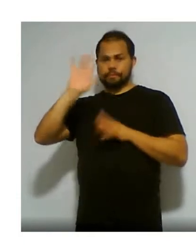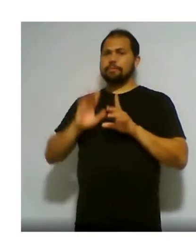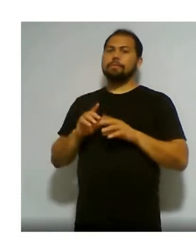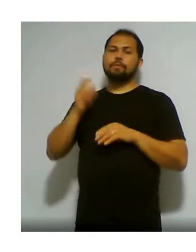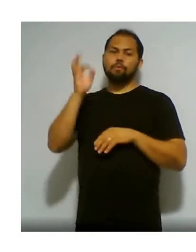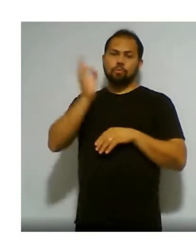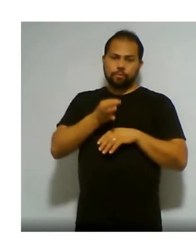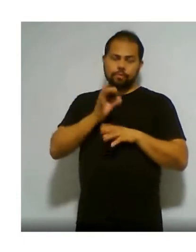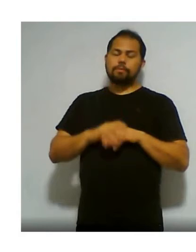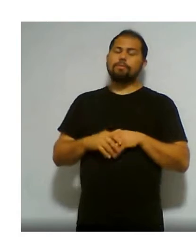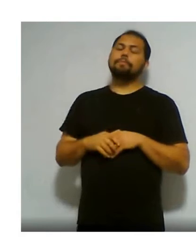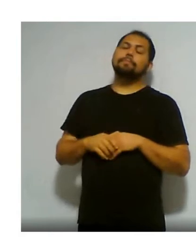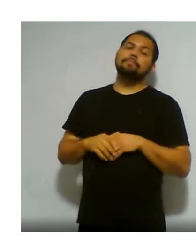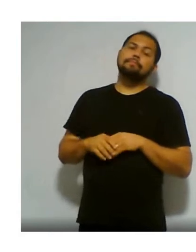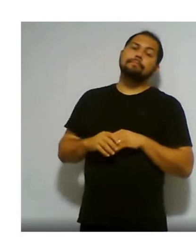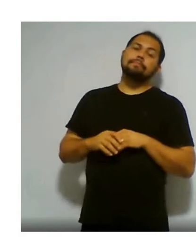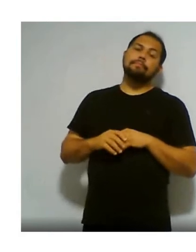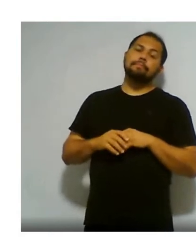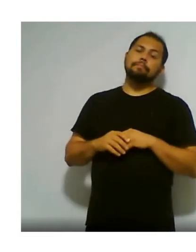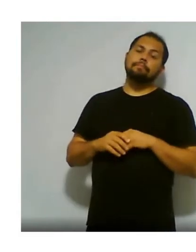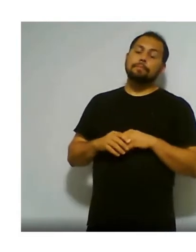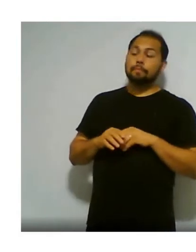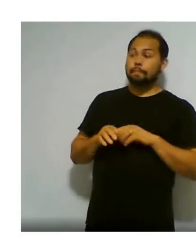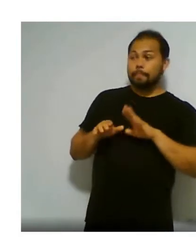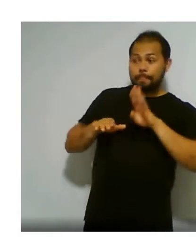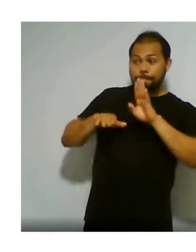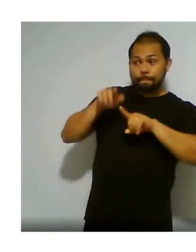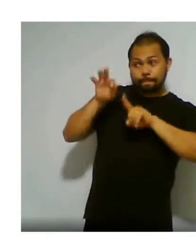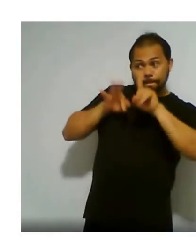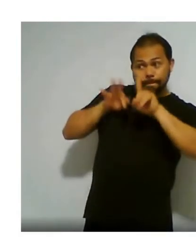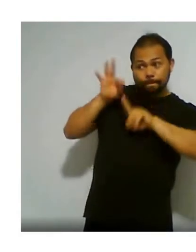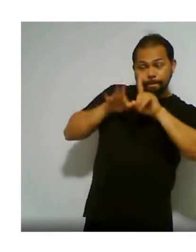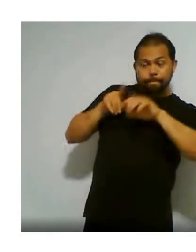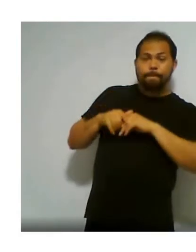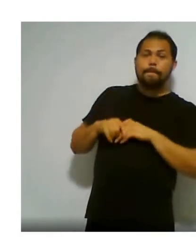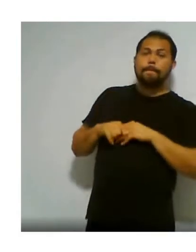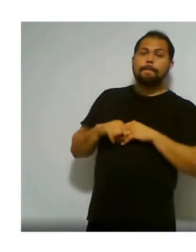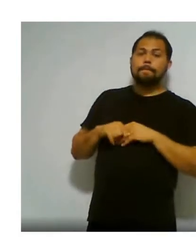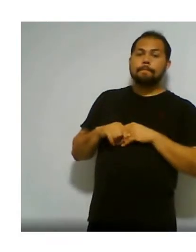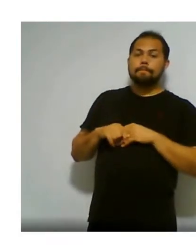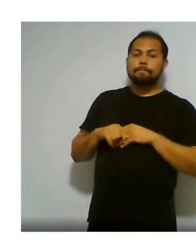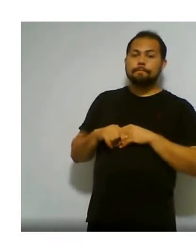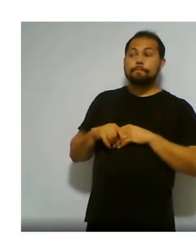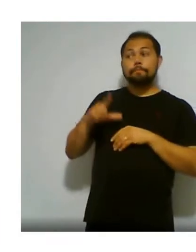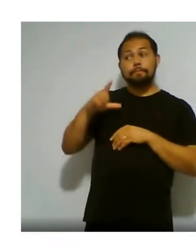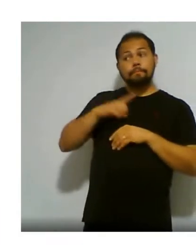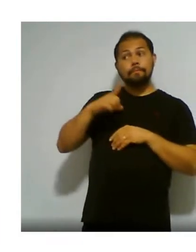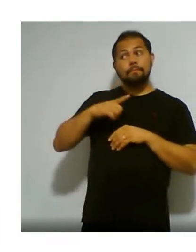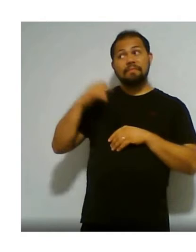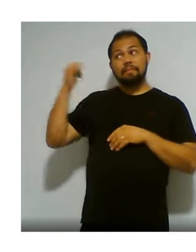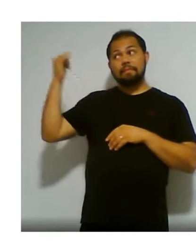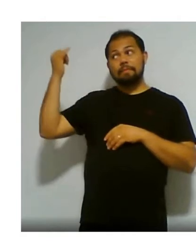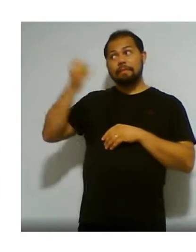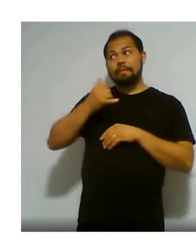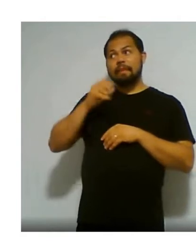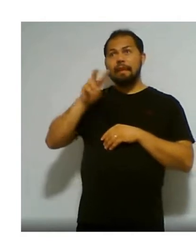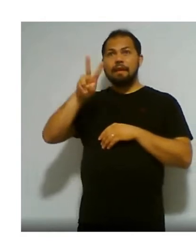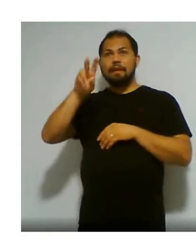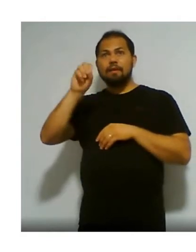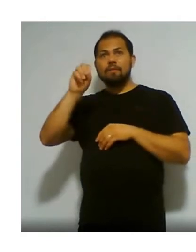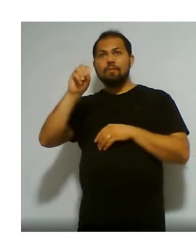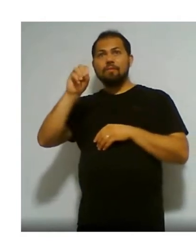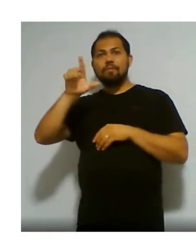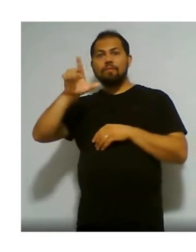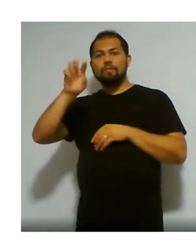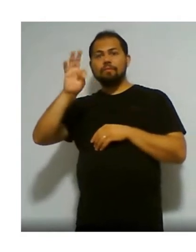tensão, né? E a unidade de medida é volts. Então esse termo aqui, voltagem, é incorreto. Outro termo aqui